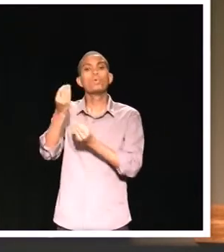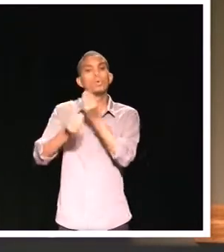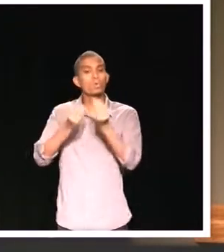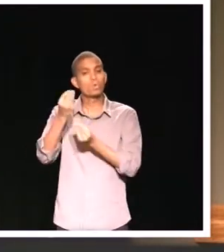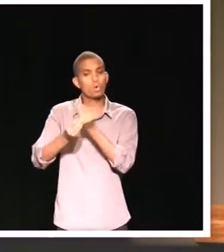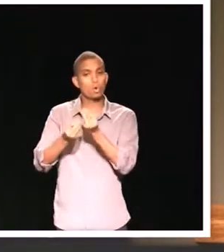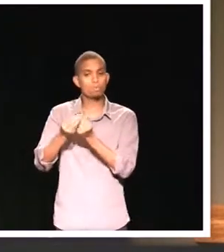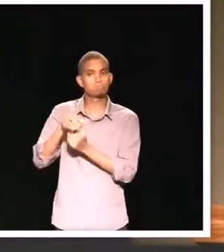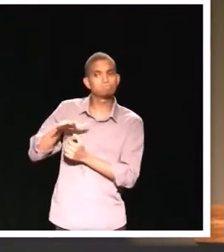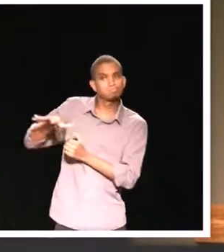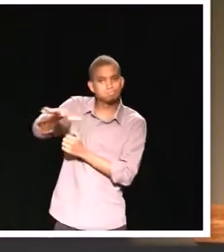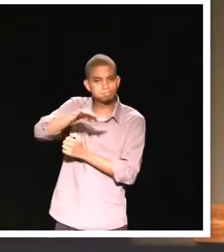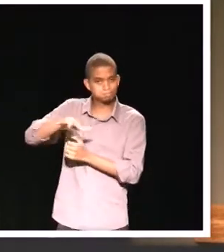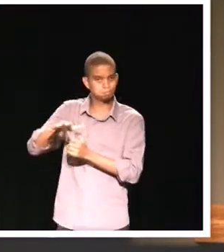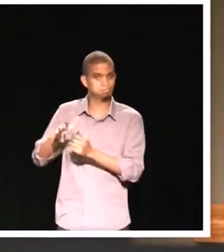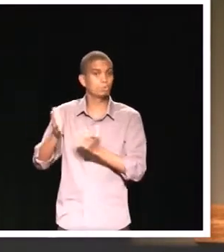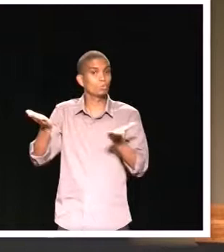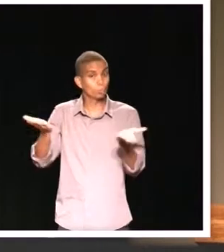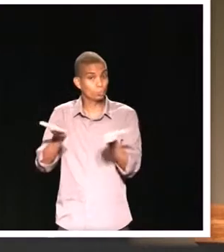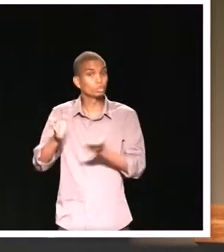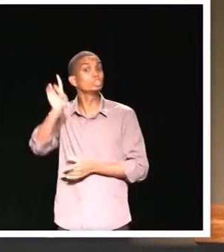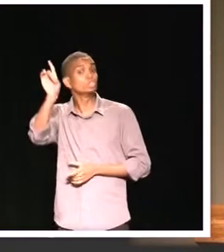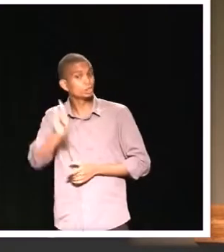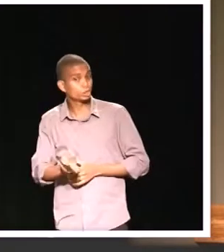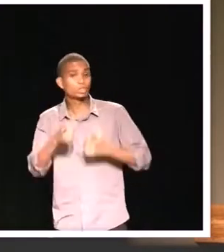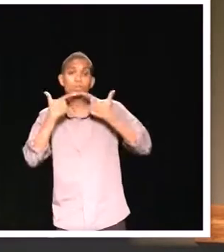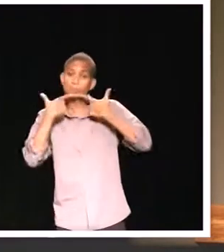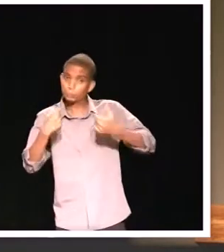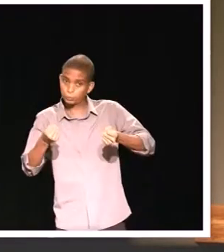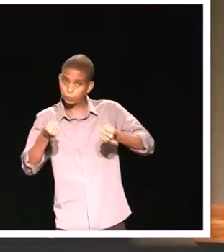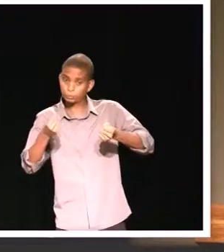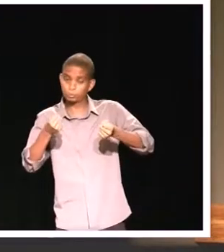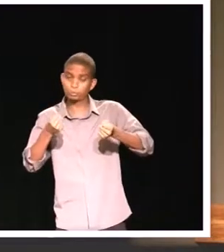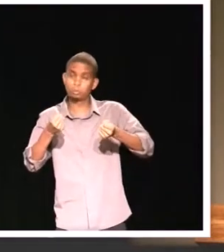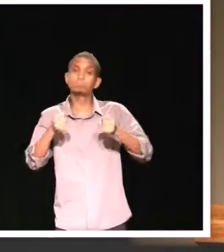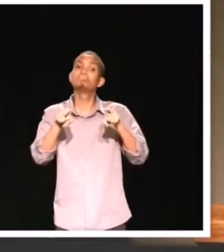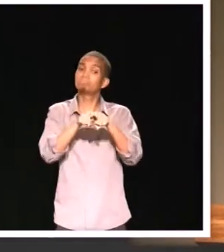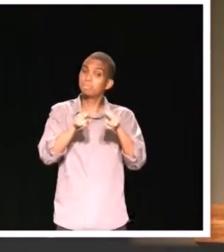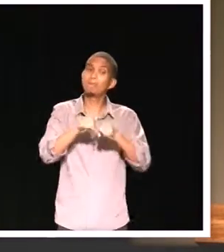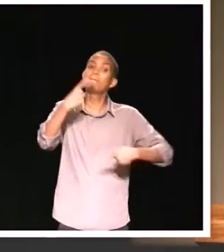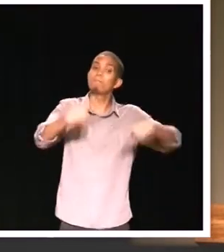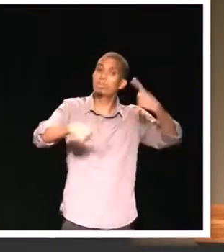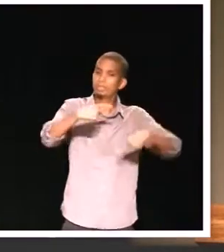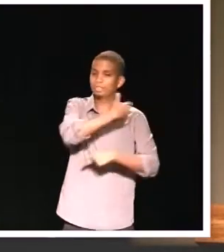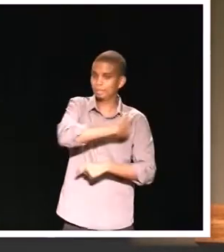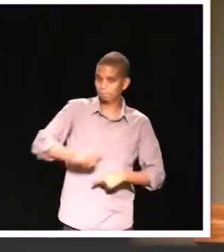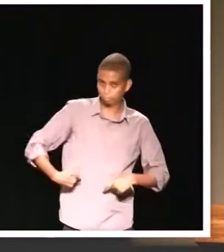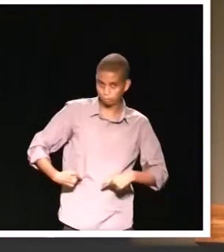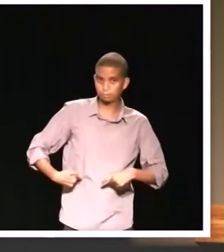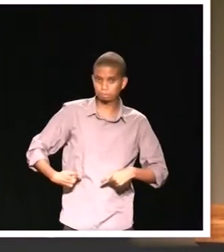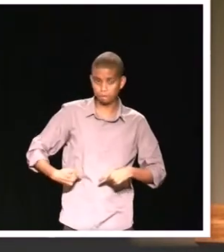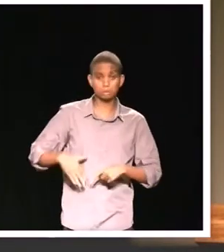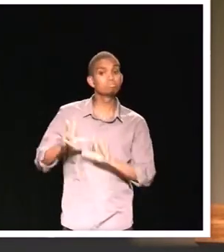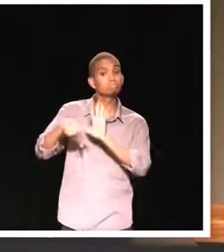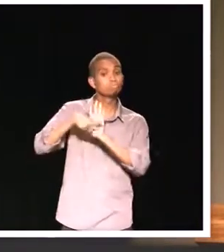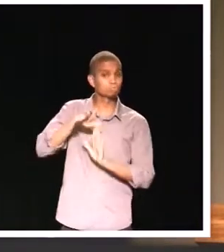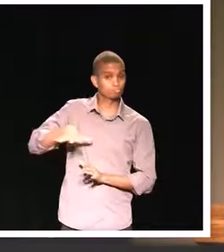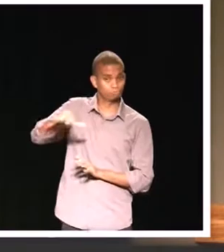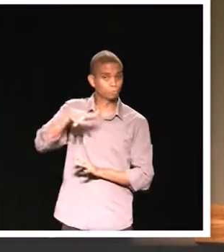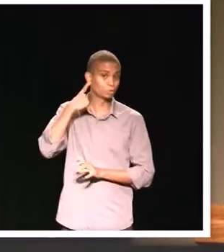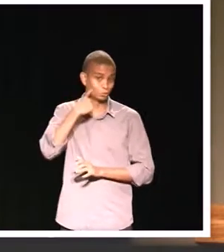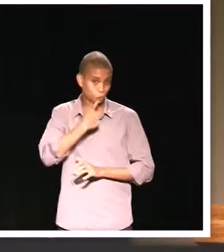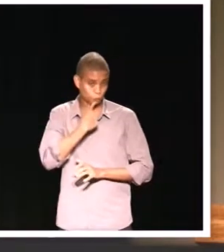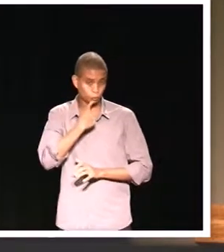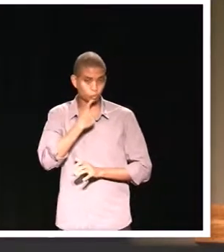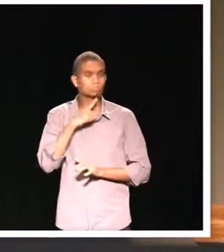da questão dos direitos linguísticos e das políticas públicas referidas aos surdos, com